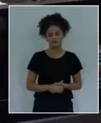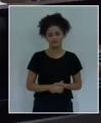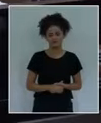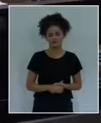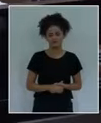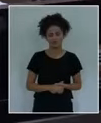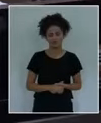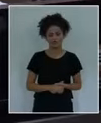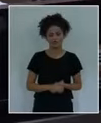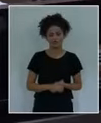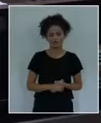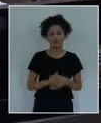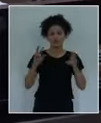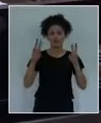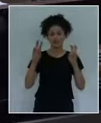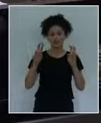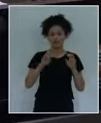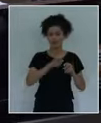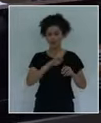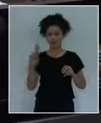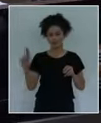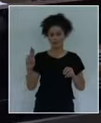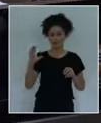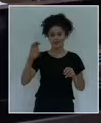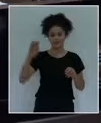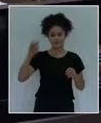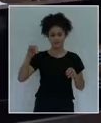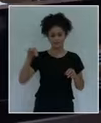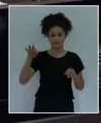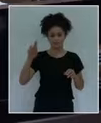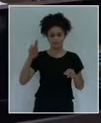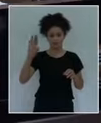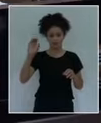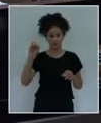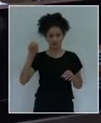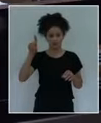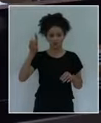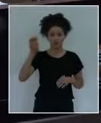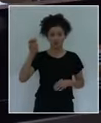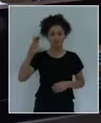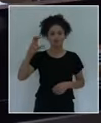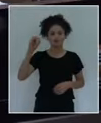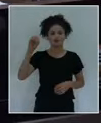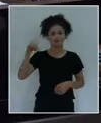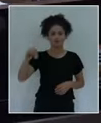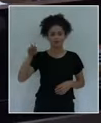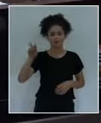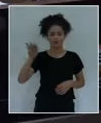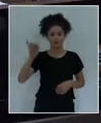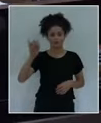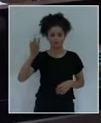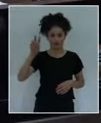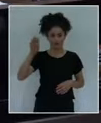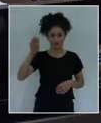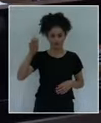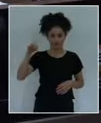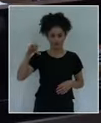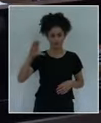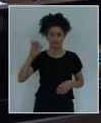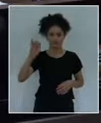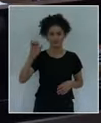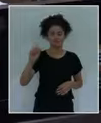que denomina de Centro de Convivência Cultural José Antônio de Freitas Mussi, o imóvel localizado no